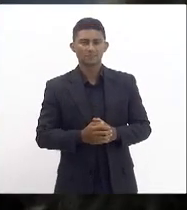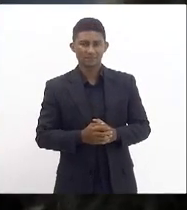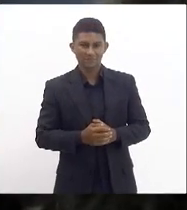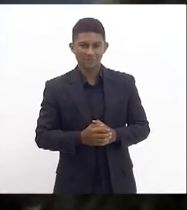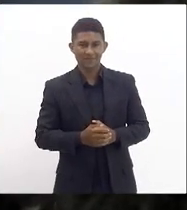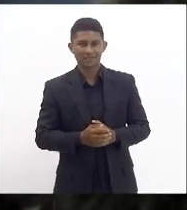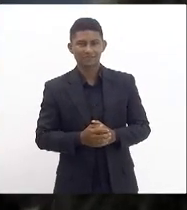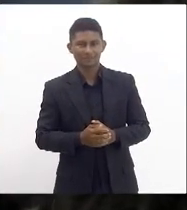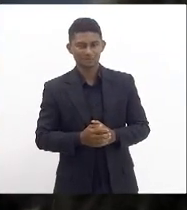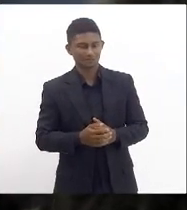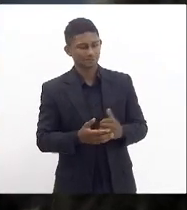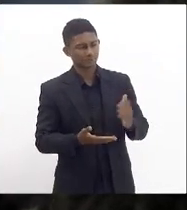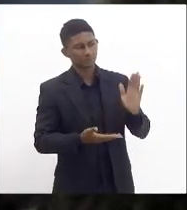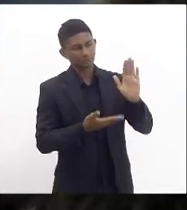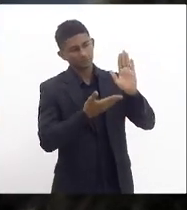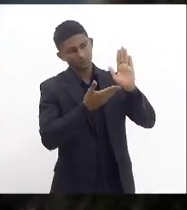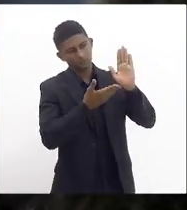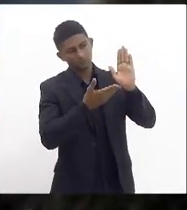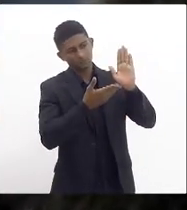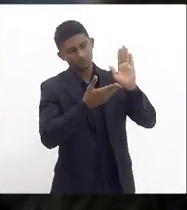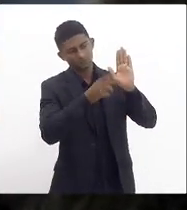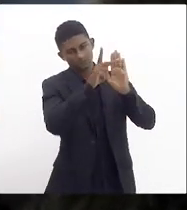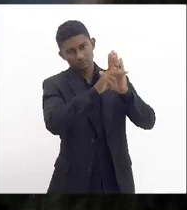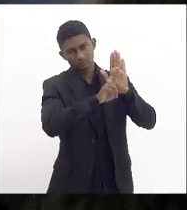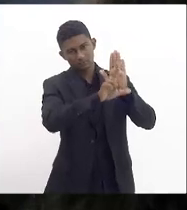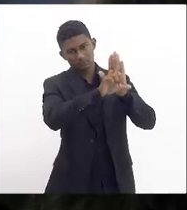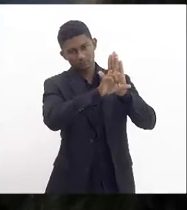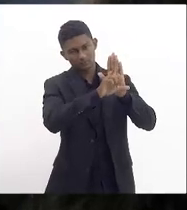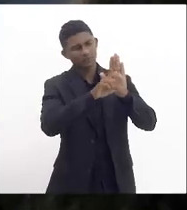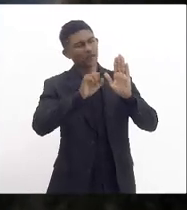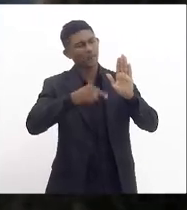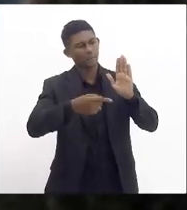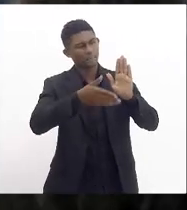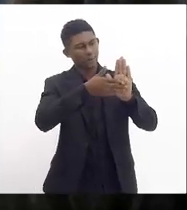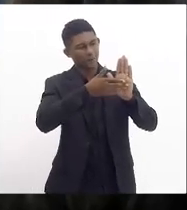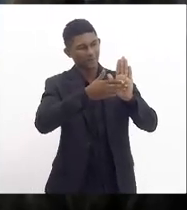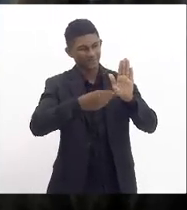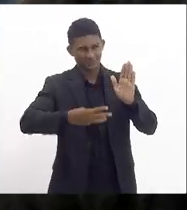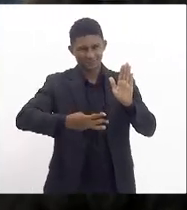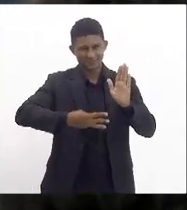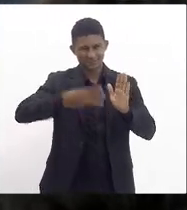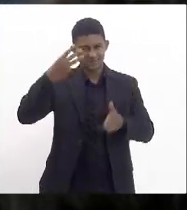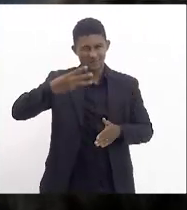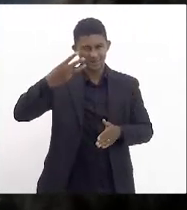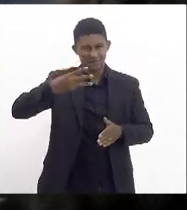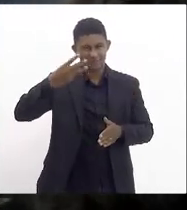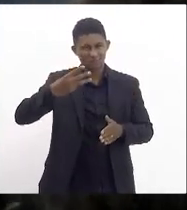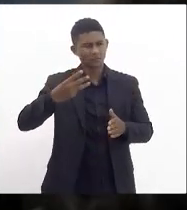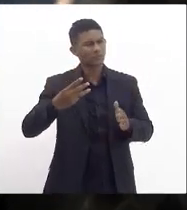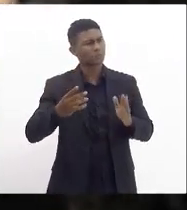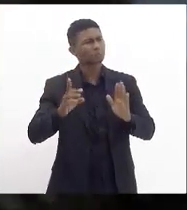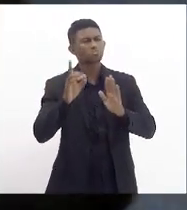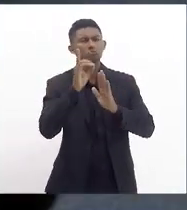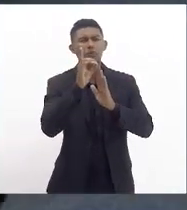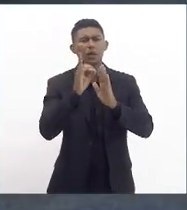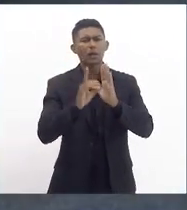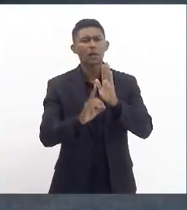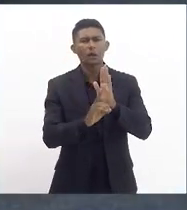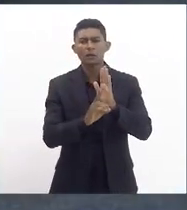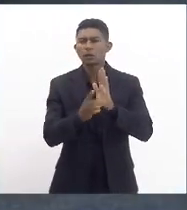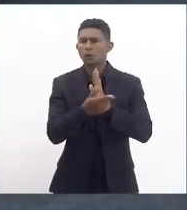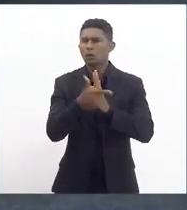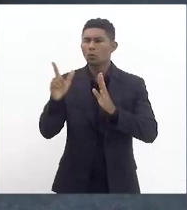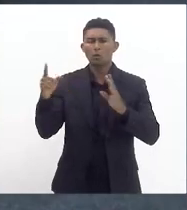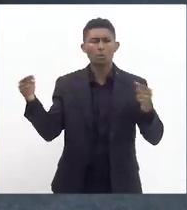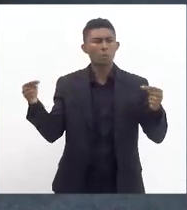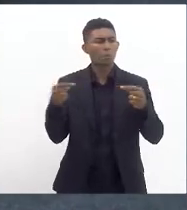no caso do seu terceiro projeto em pauta, não há nenhum decreto sobre o mesmo. É